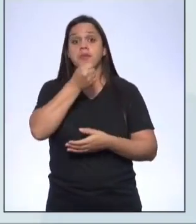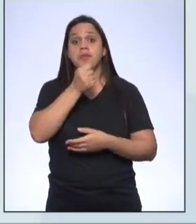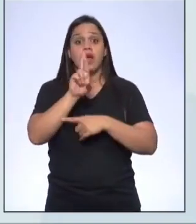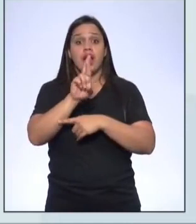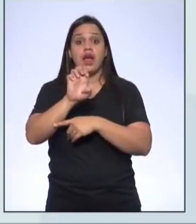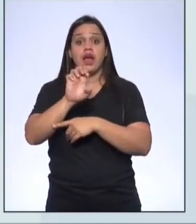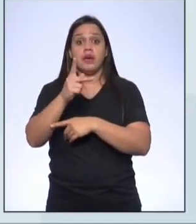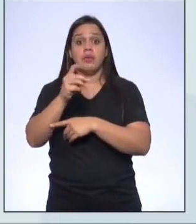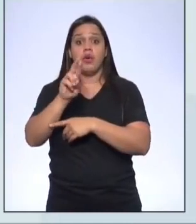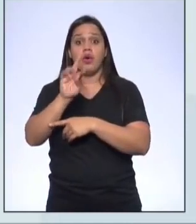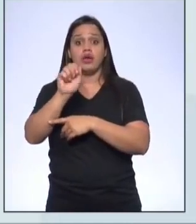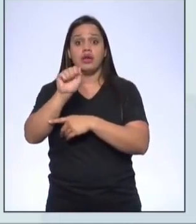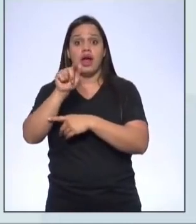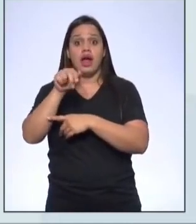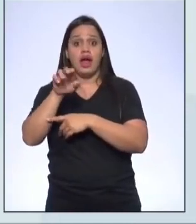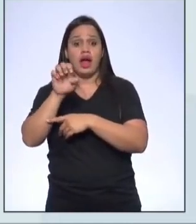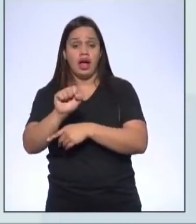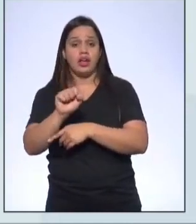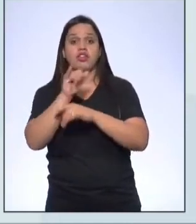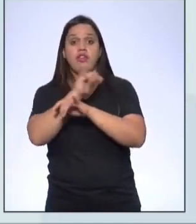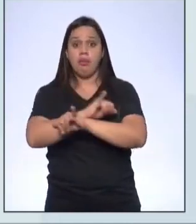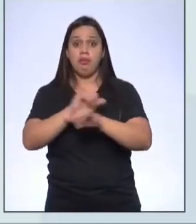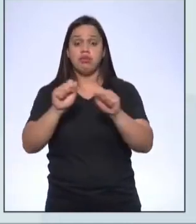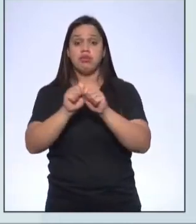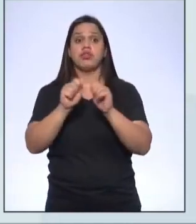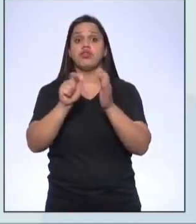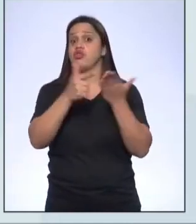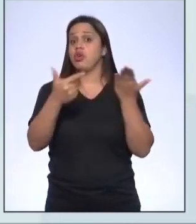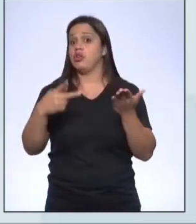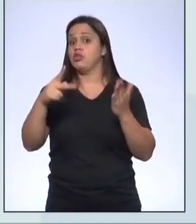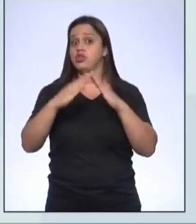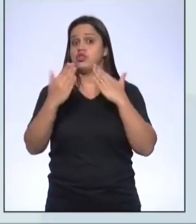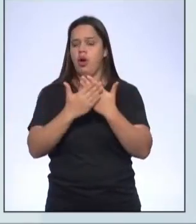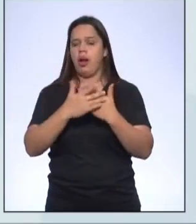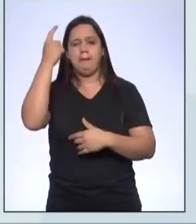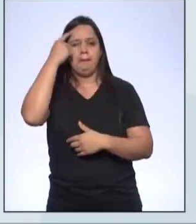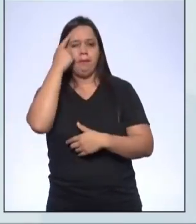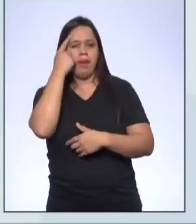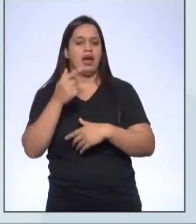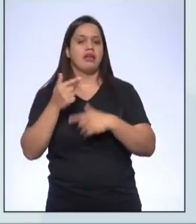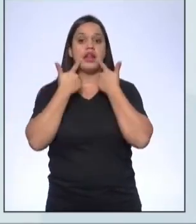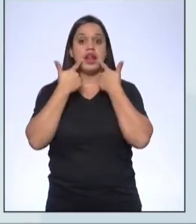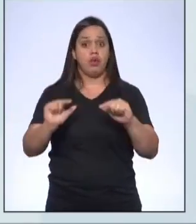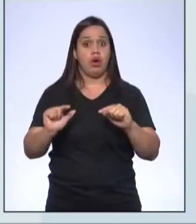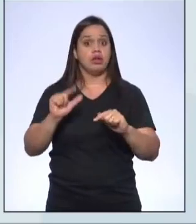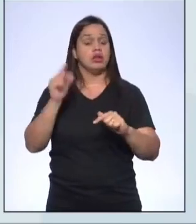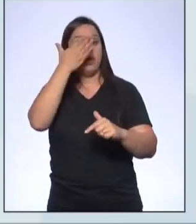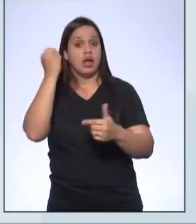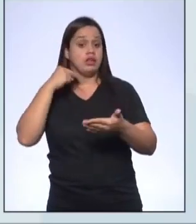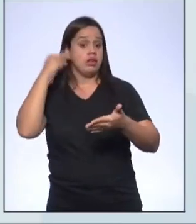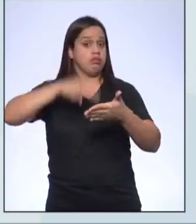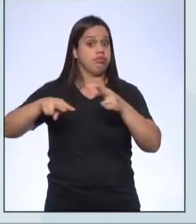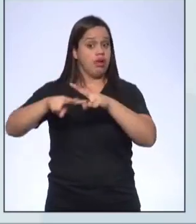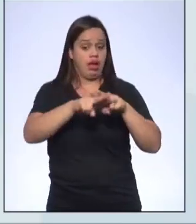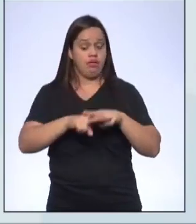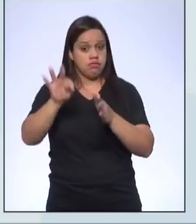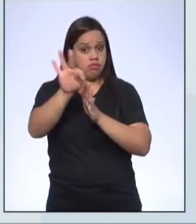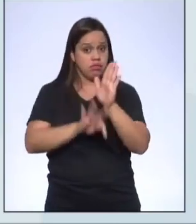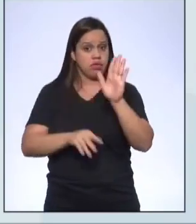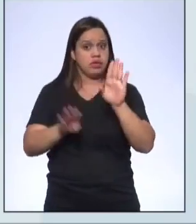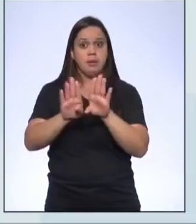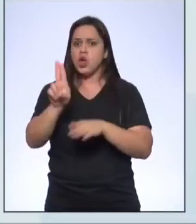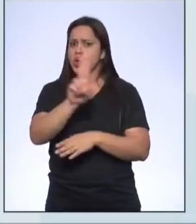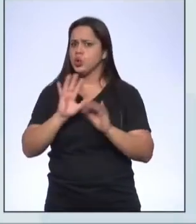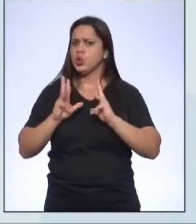para ser publicada no jornal ou no blog da sua escola. Pensa na linguagem, não esquece de fazer a revisão do seu texto, tá? E aplica tudo o que você viu até